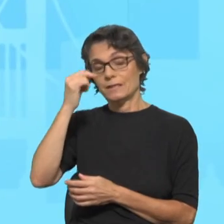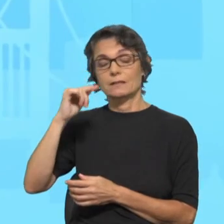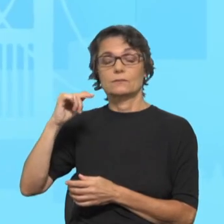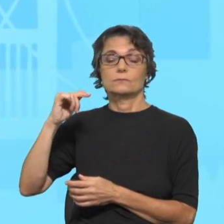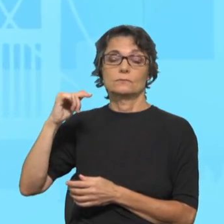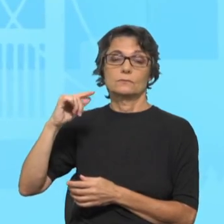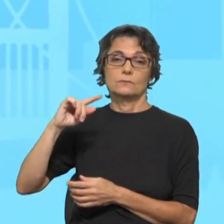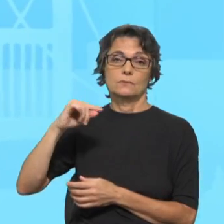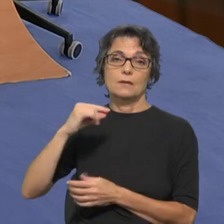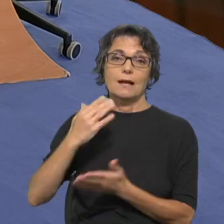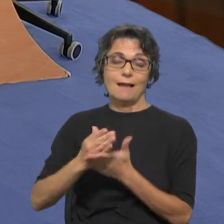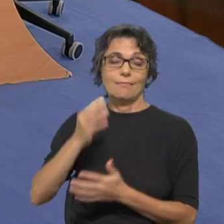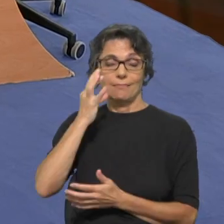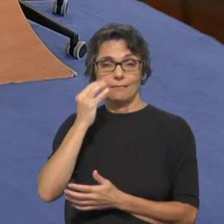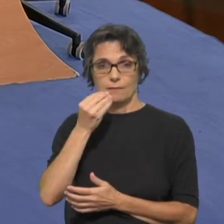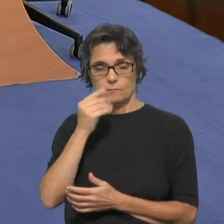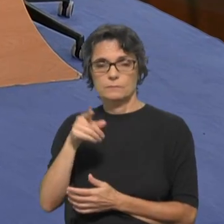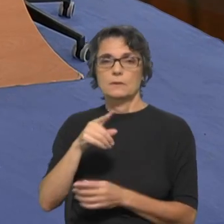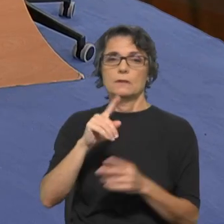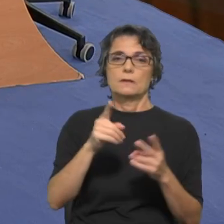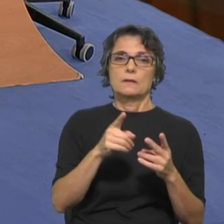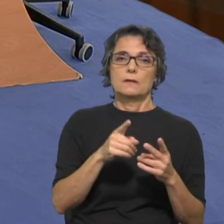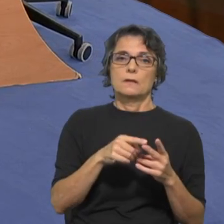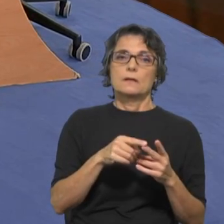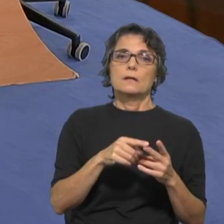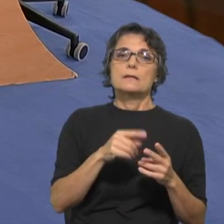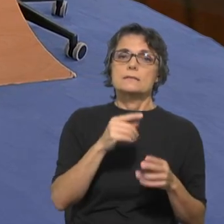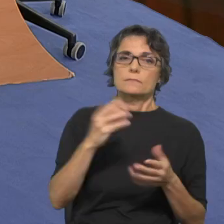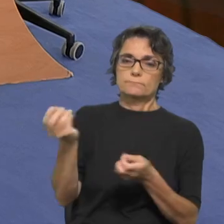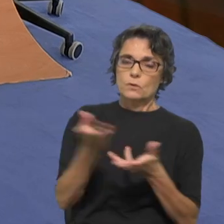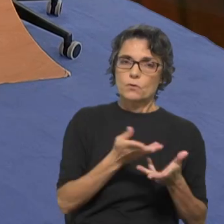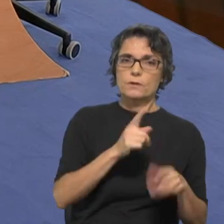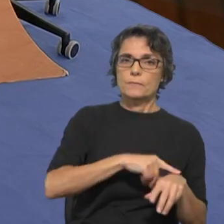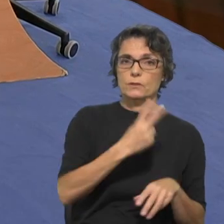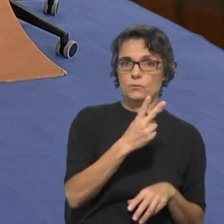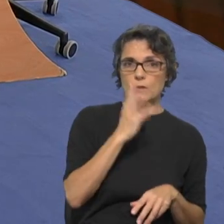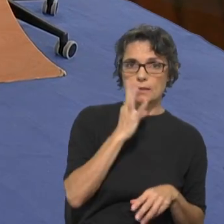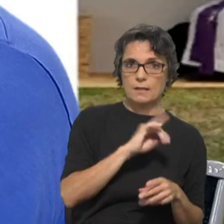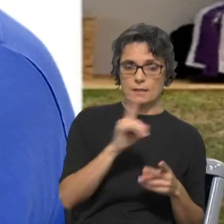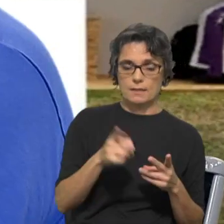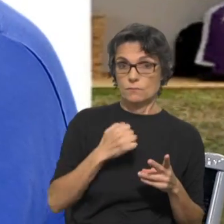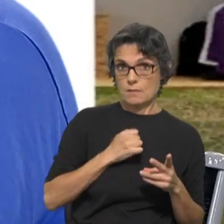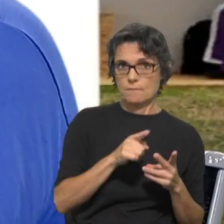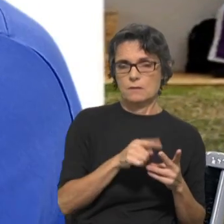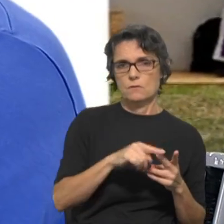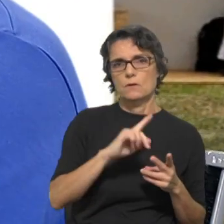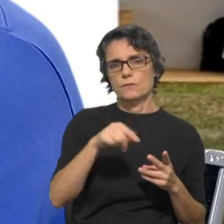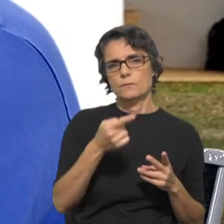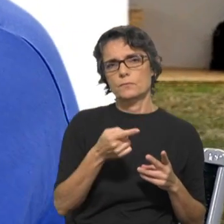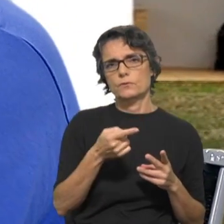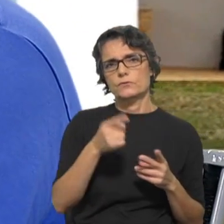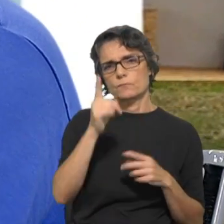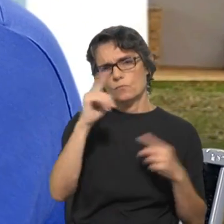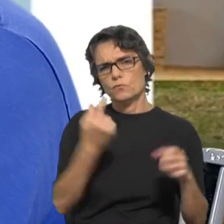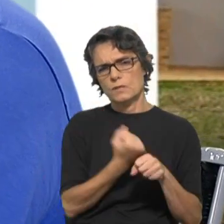horas. De sábado? Sábado, depois as tertúlias, já foram referidas aqui pelo Nuno. Teremos depois uma saudação à Nossa Senhora que está integrada